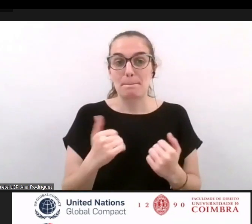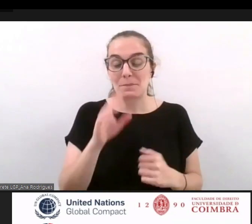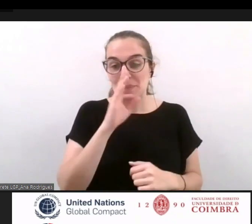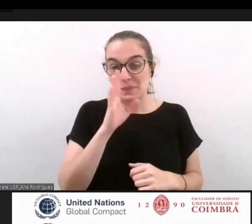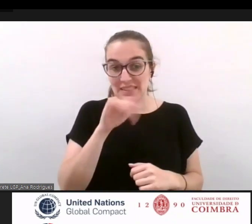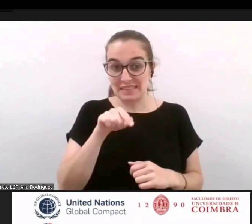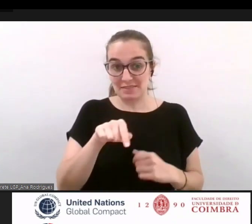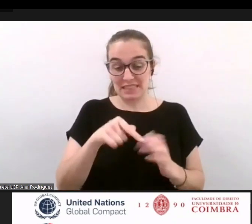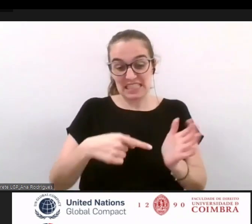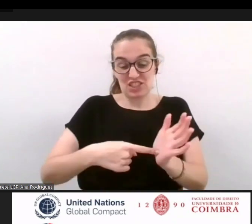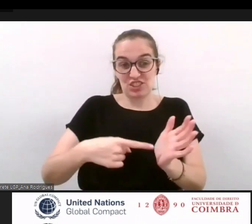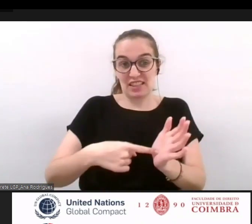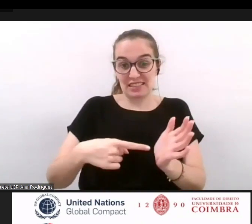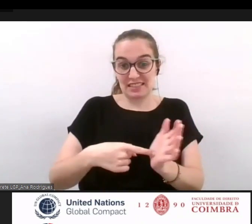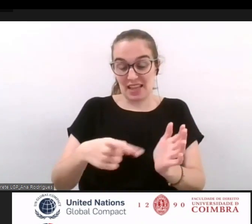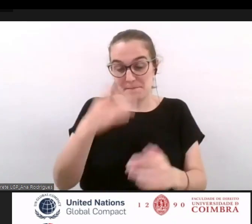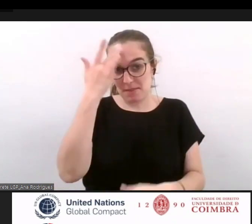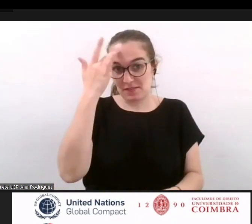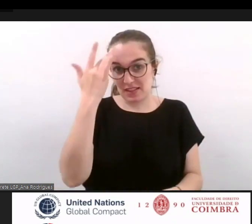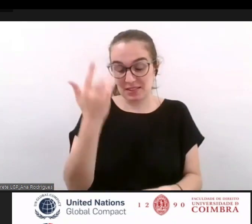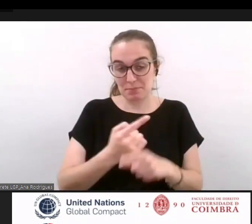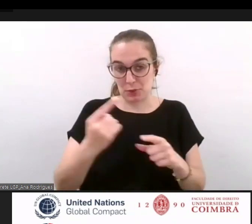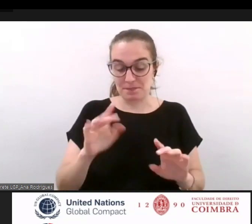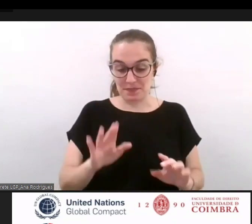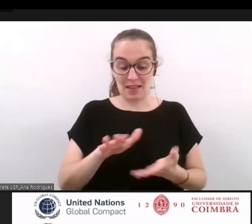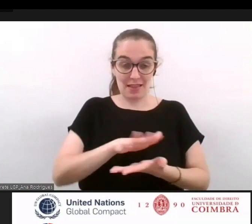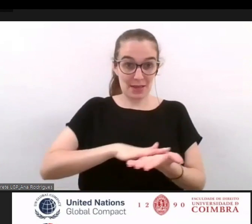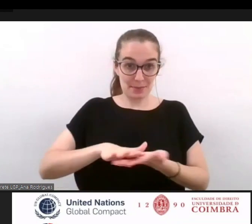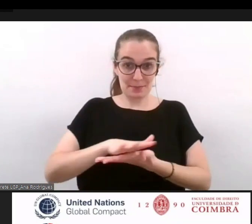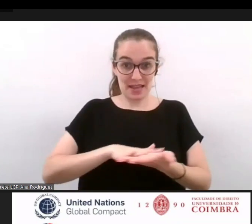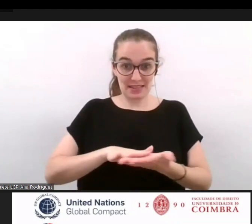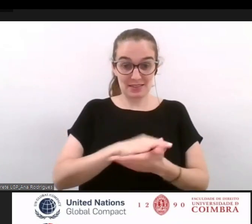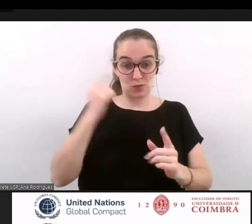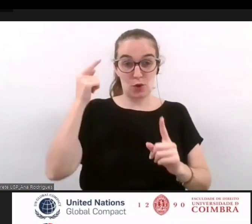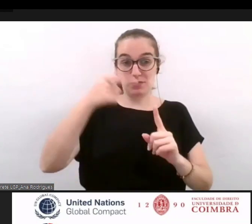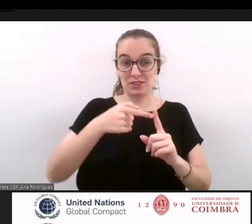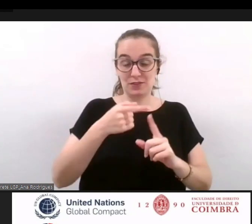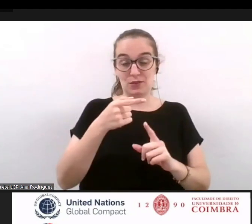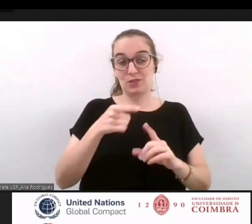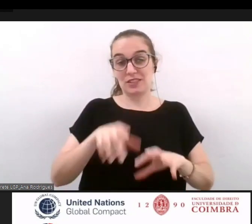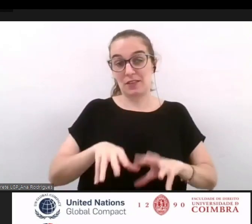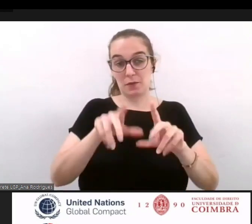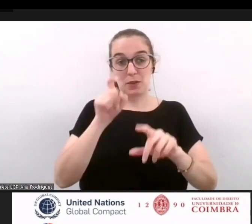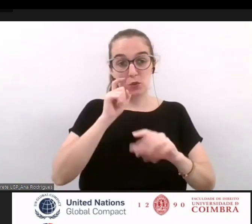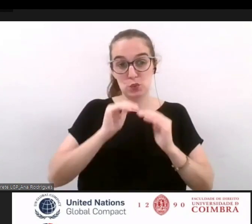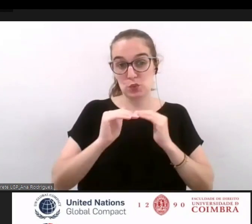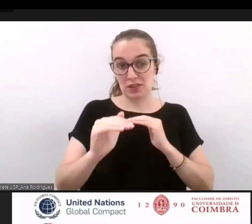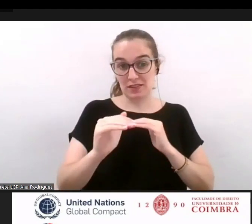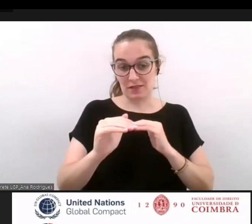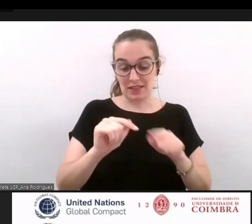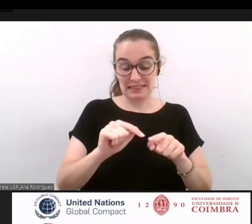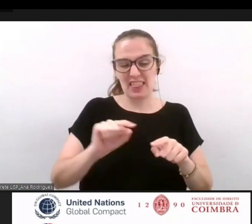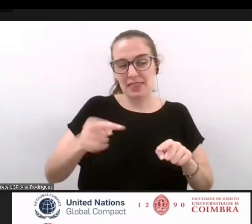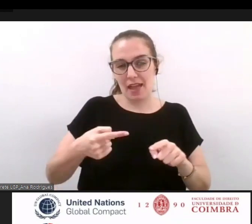esta exigência, aquilo que está na base dos Objetivos de Desenvolvimento Sustentável, fizer parte do